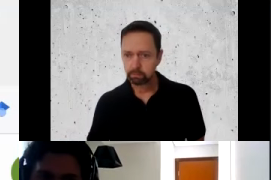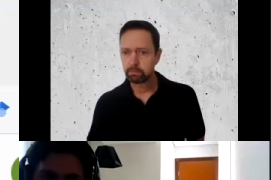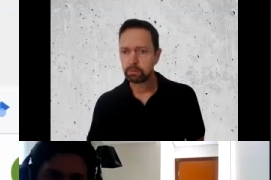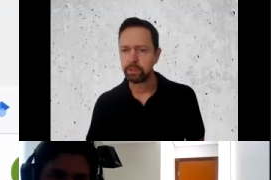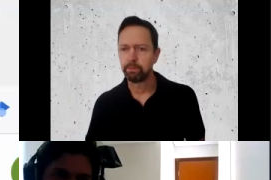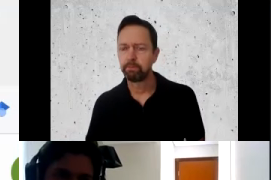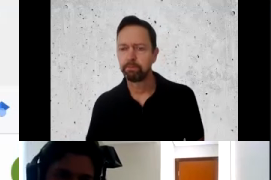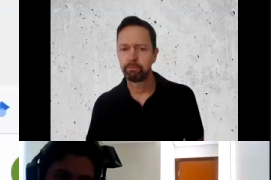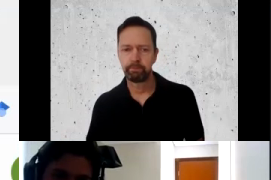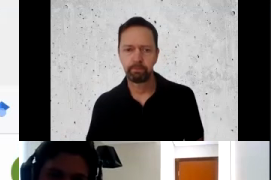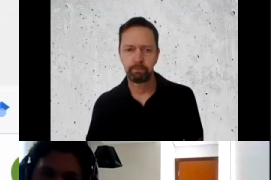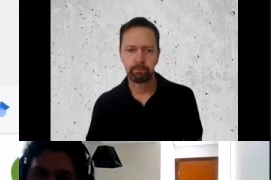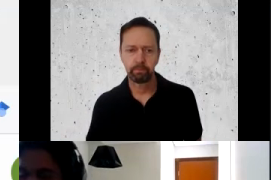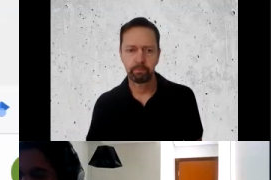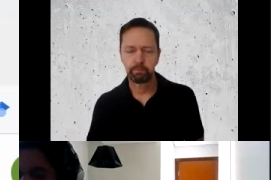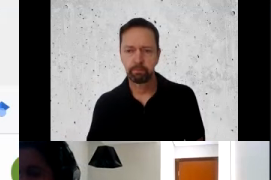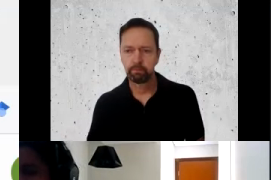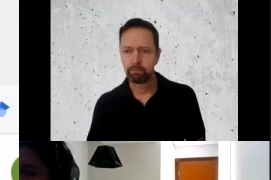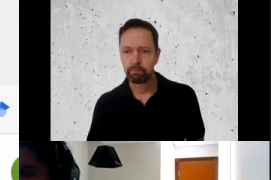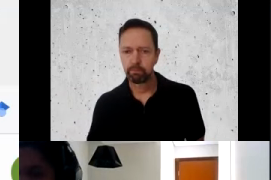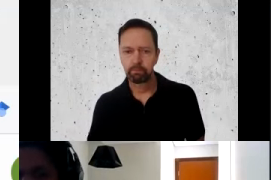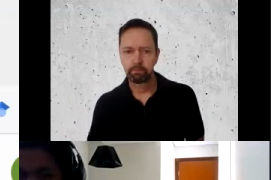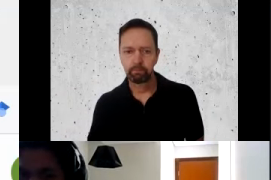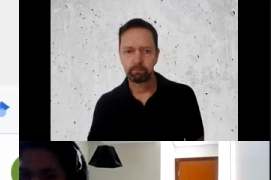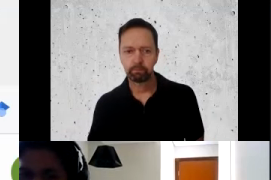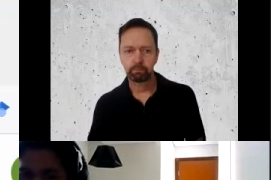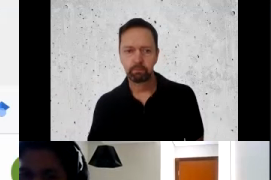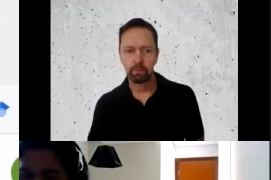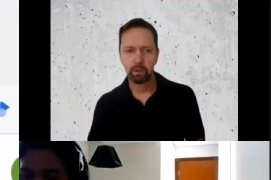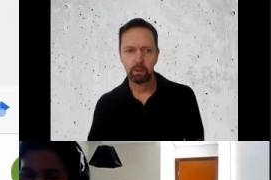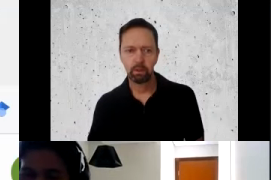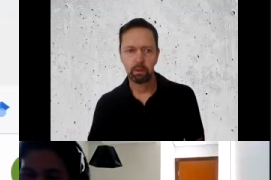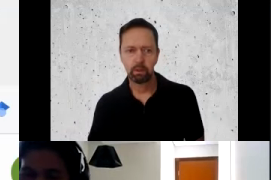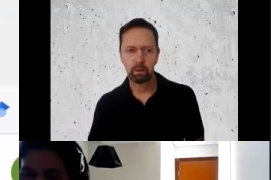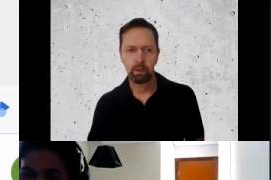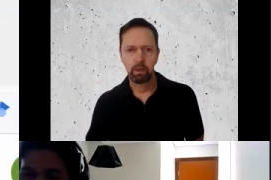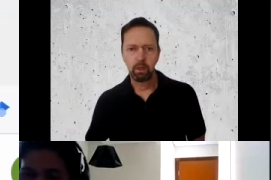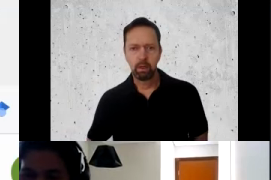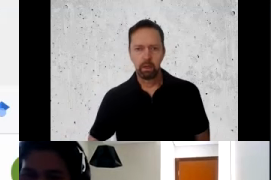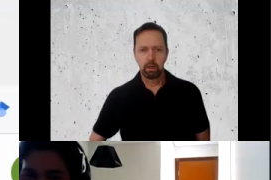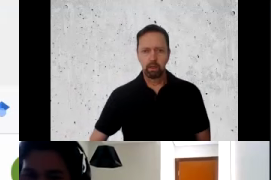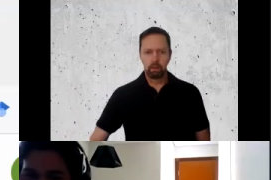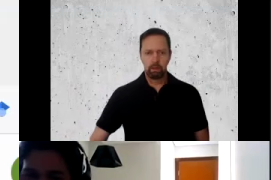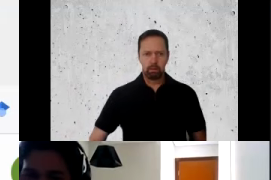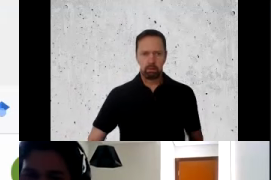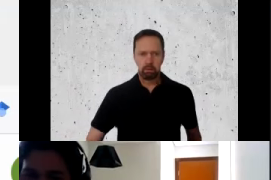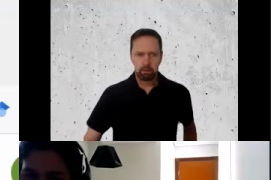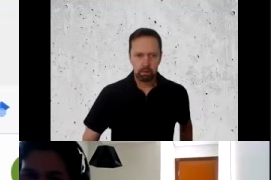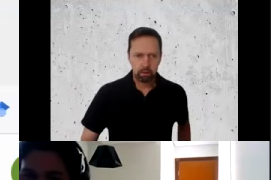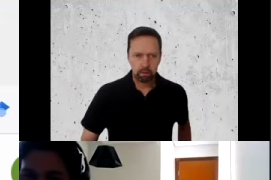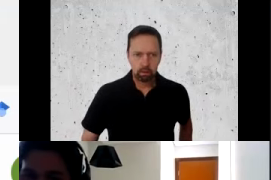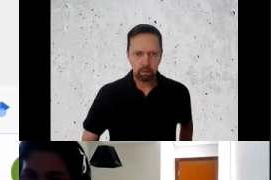Professor, desculpa, travou aqui. Na próxima aula, quais desses papers aqui vão precisar